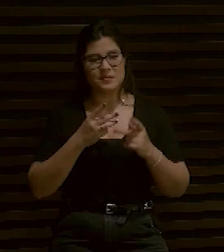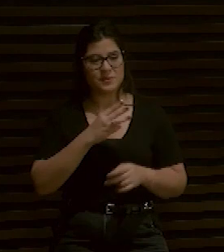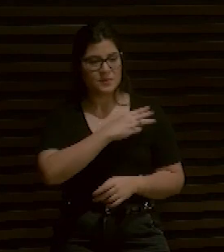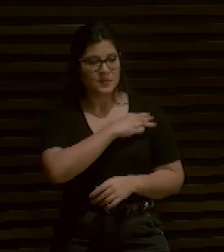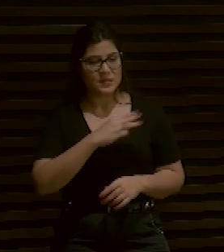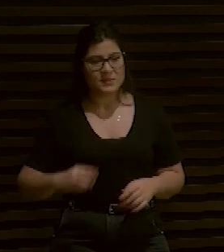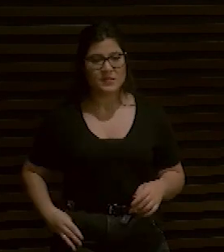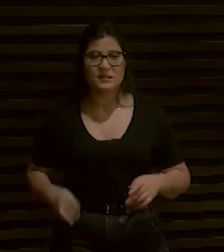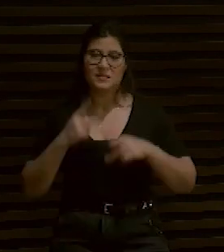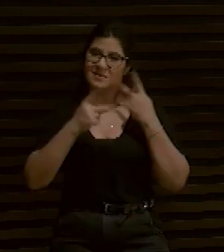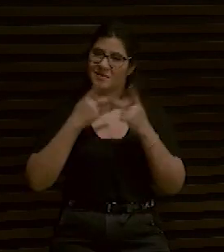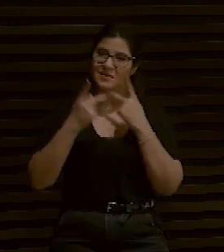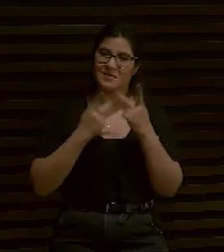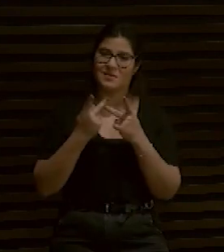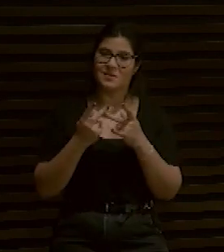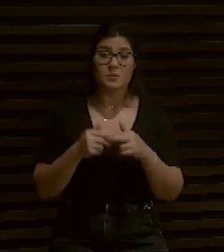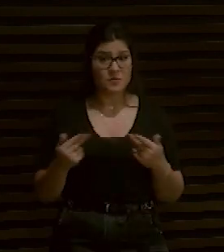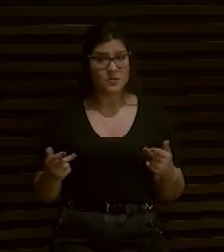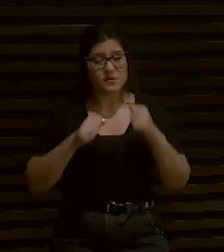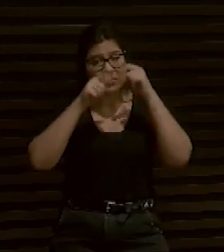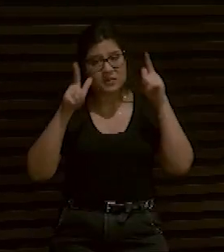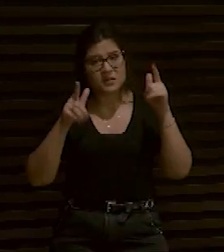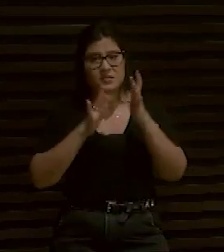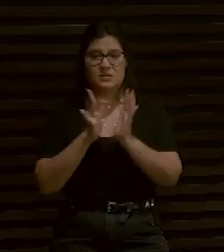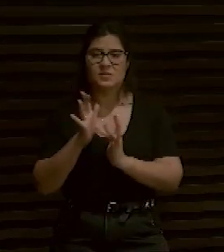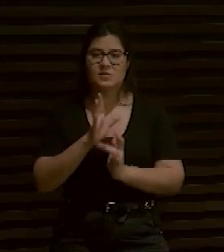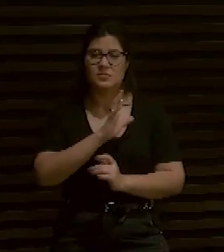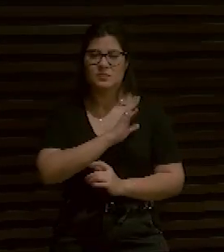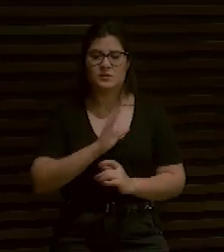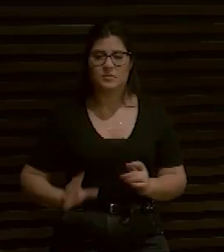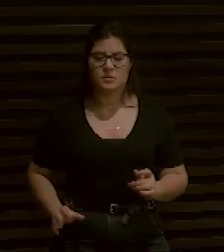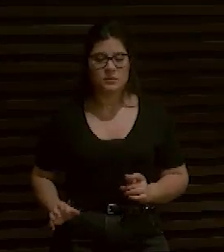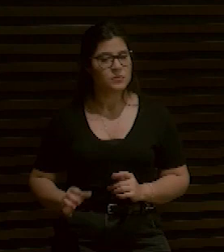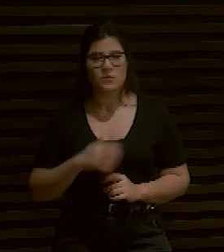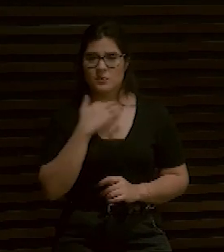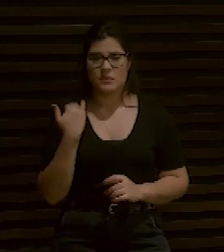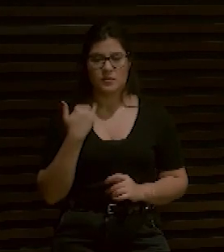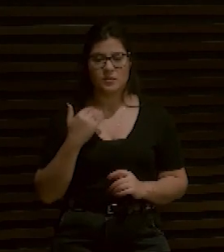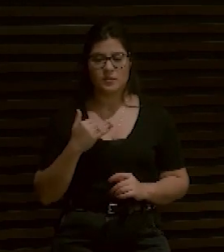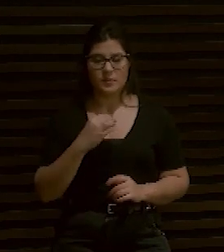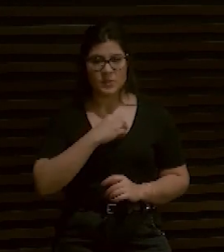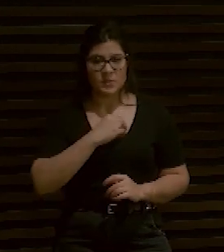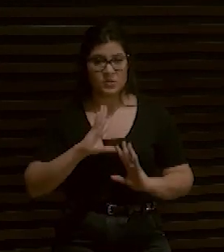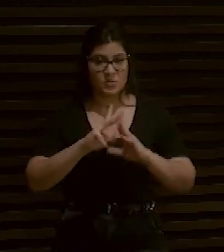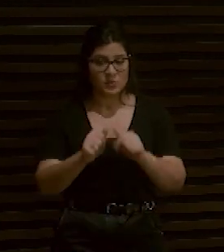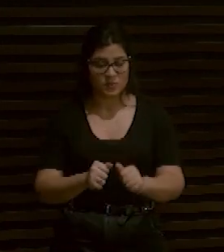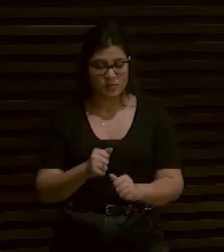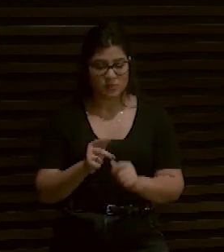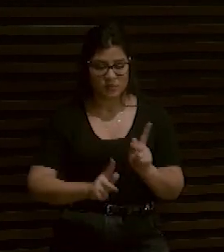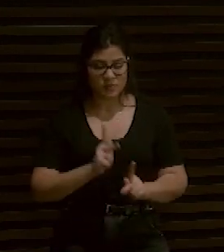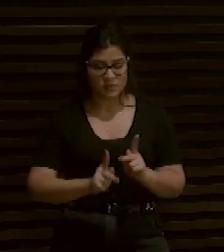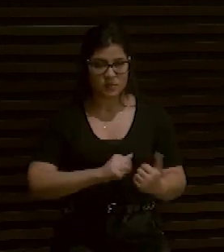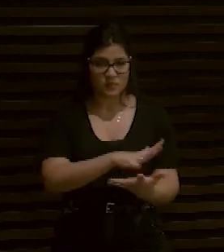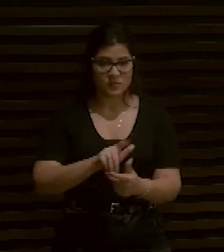irmãos. E uma coisa que eu quero deixar claro é que Jesus não morreu pelos pecados de todas as pessoas do mundo, mas sim pelos que